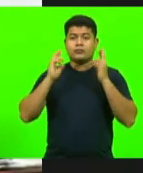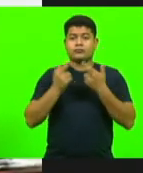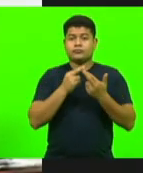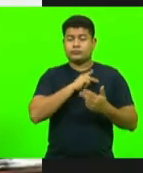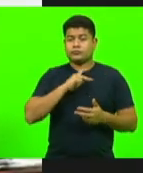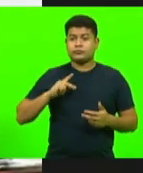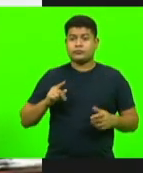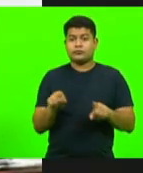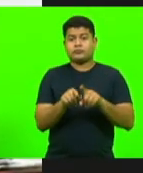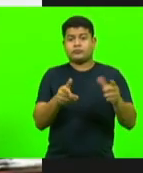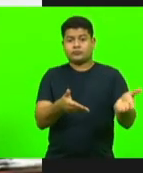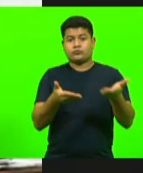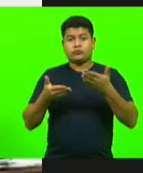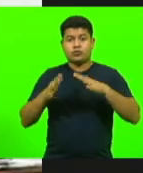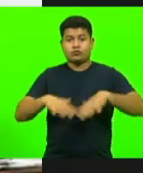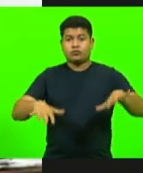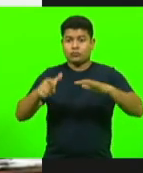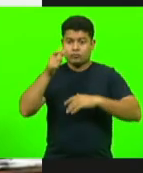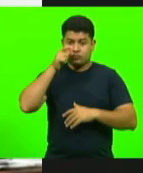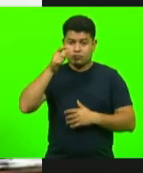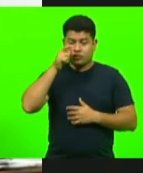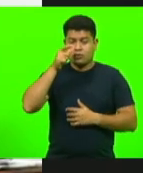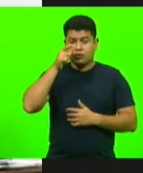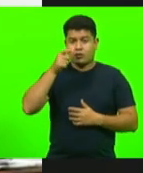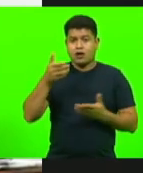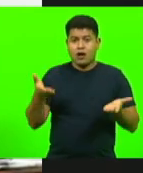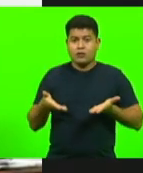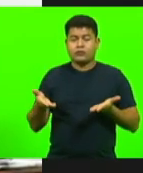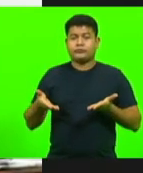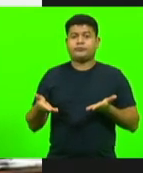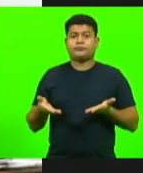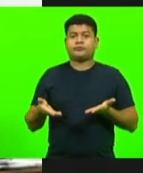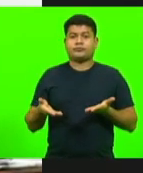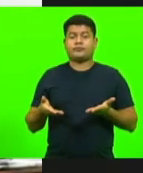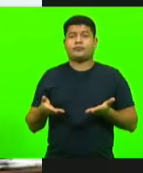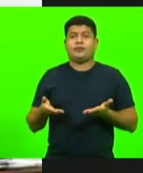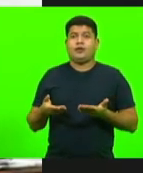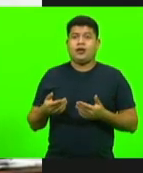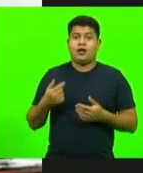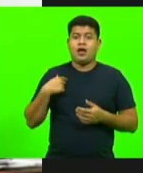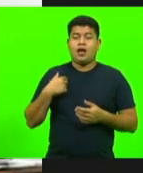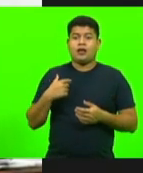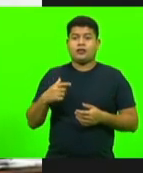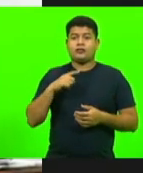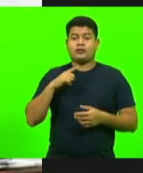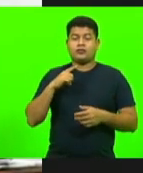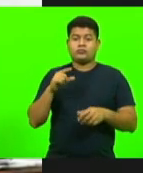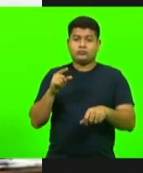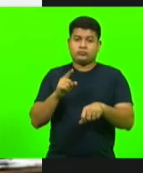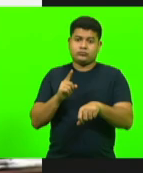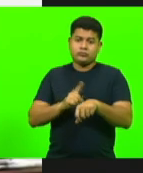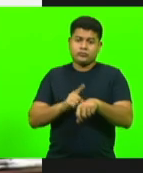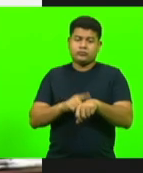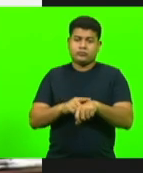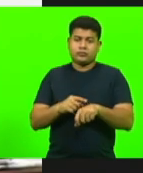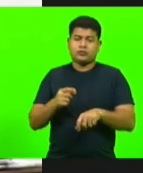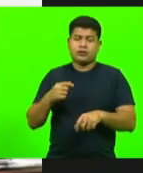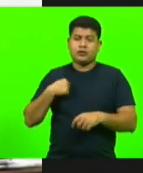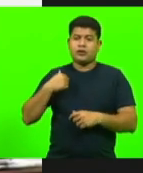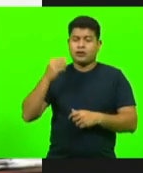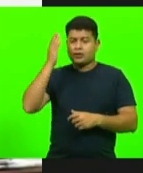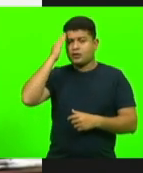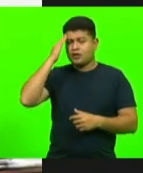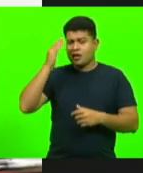convidando quem está nos assistindo o cidadão e cidadã que estamos assistindo a encontrar o tempo na sua rotina que a gente sabe que da rotina do trabalho